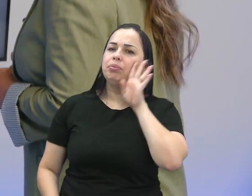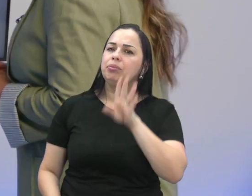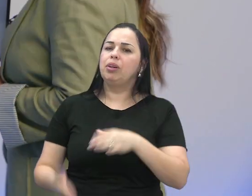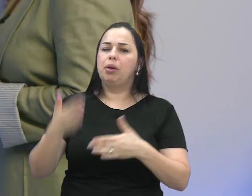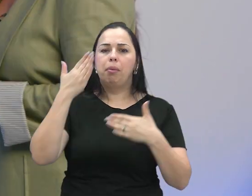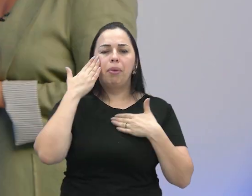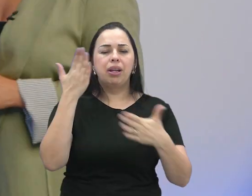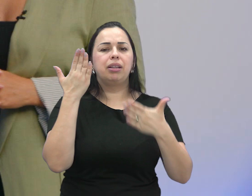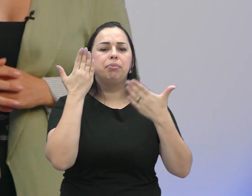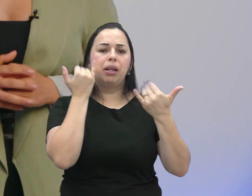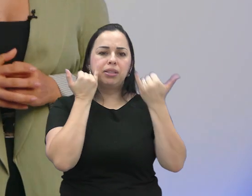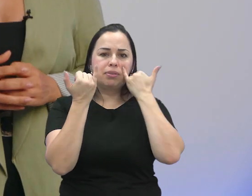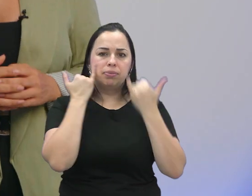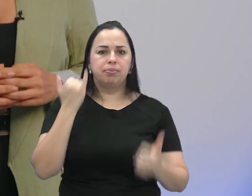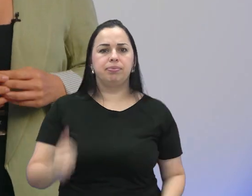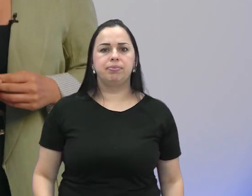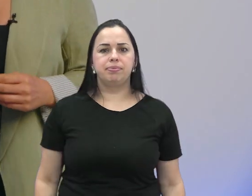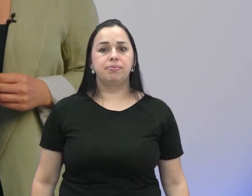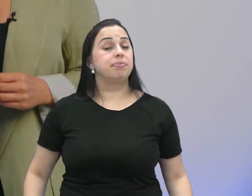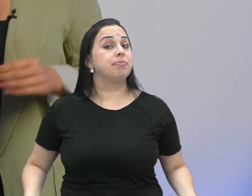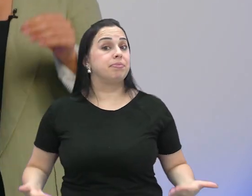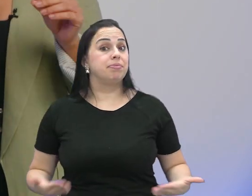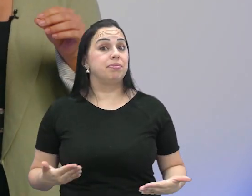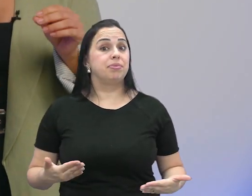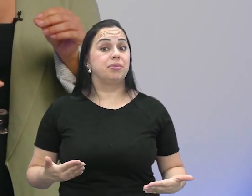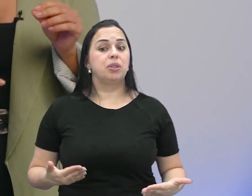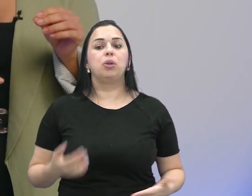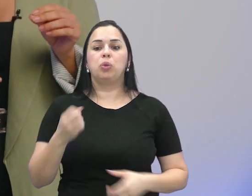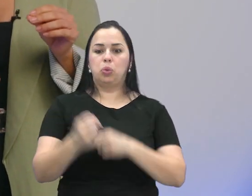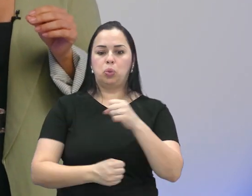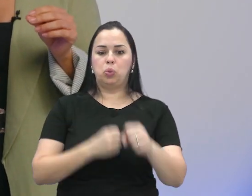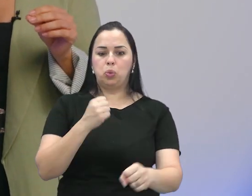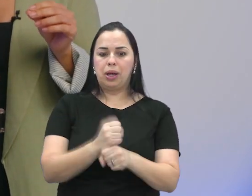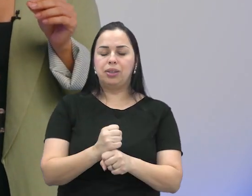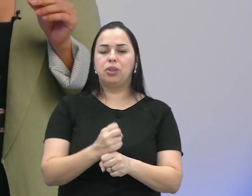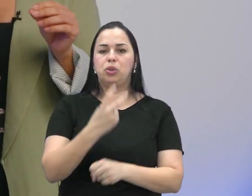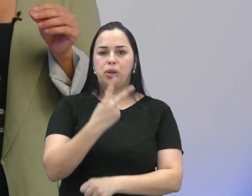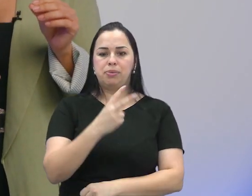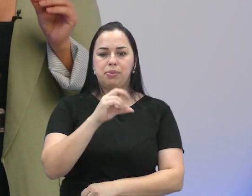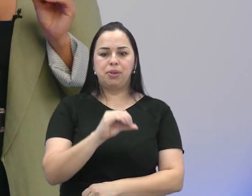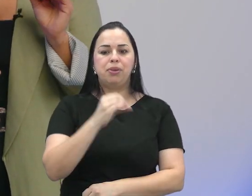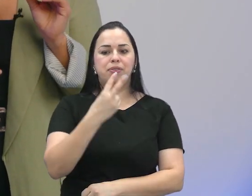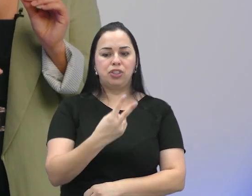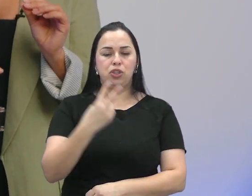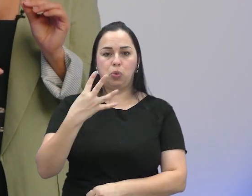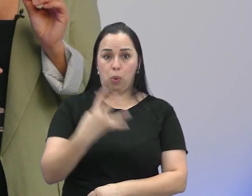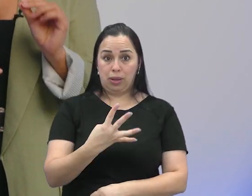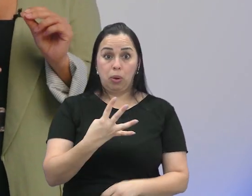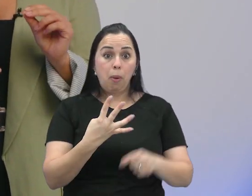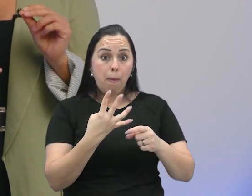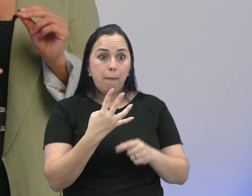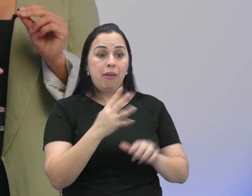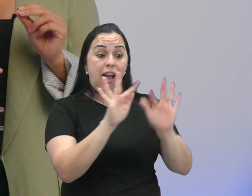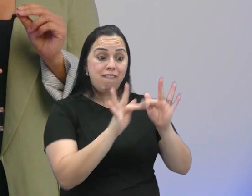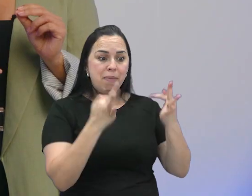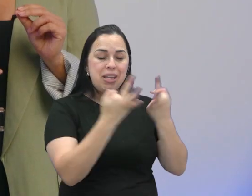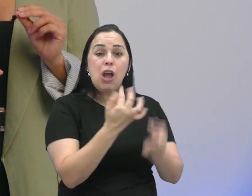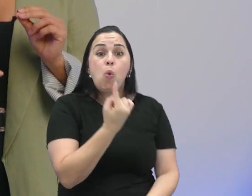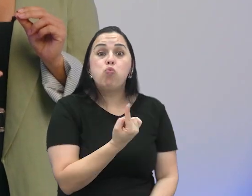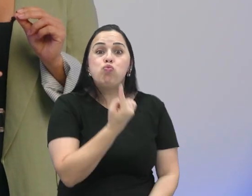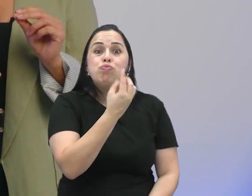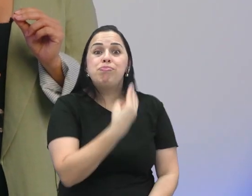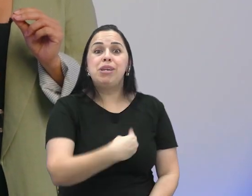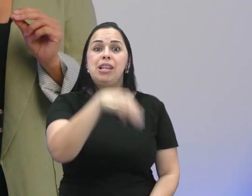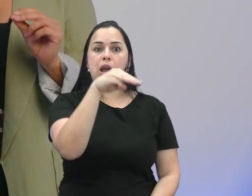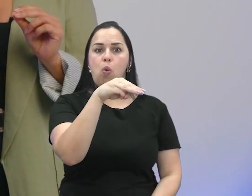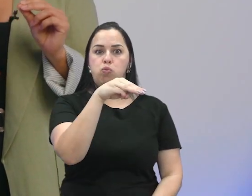Muito obrigada, viu, pelas informações. E em 2024, mais de 1.300.000 famílias